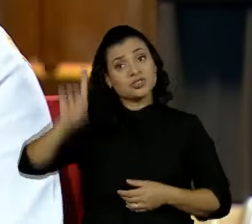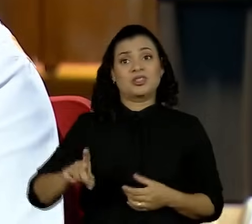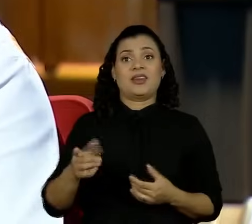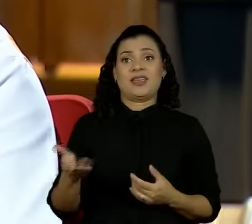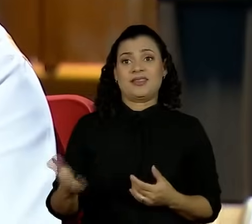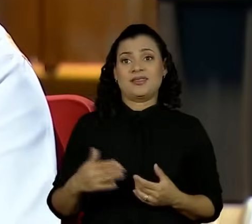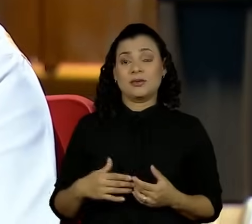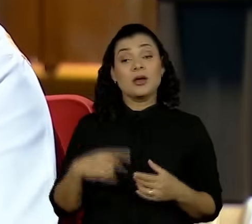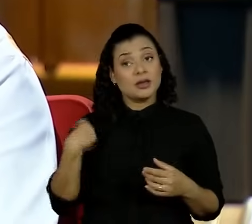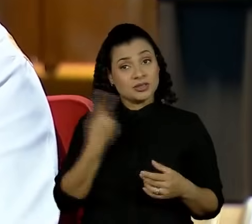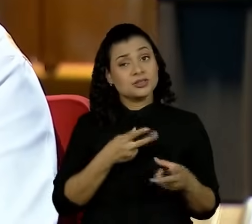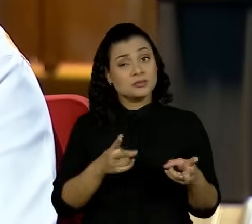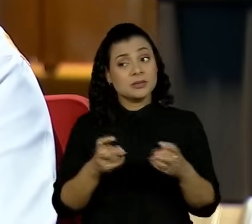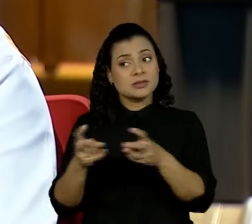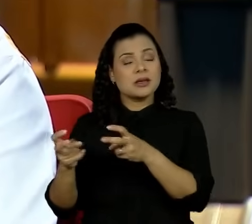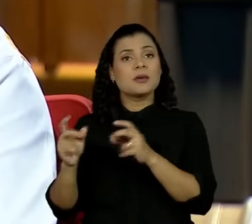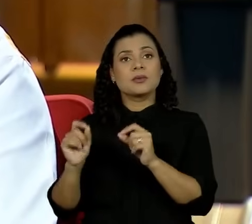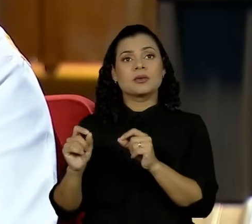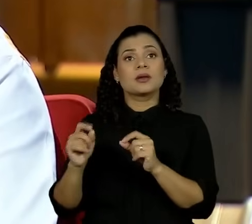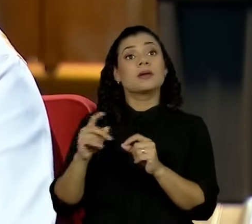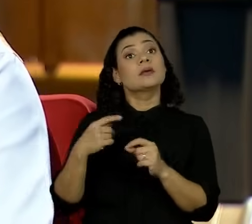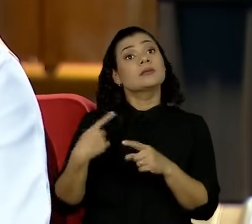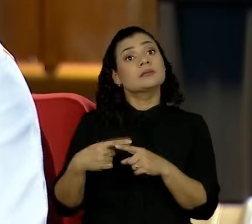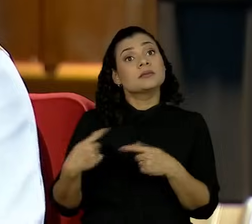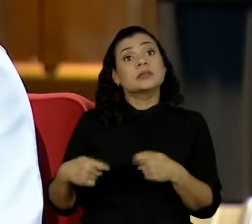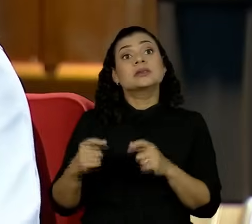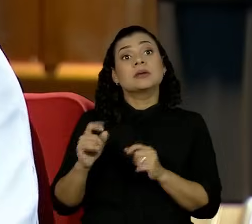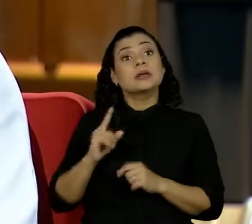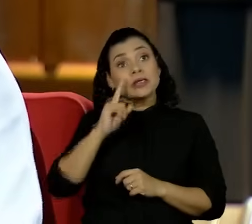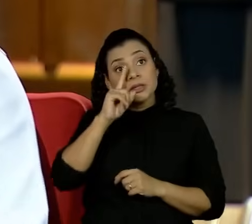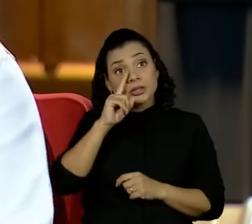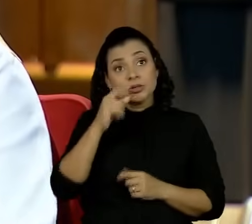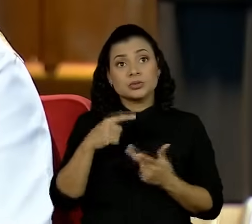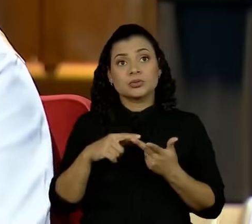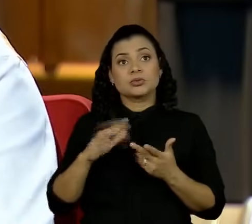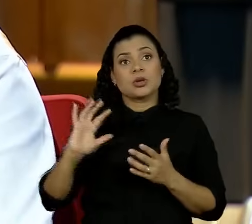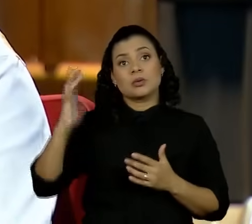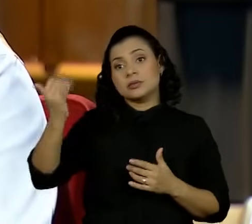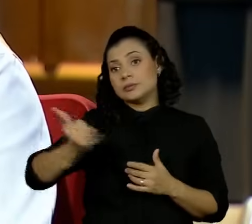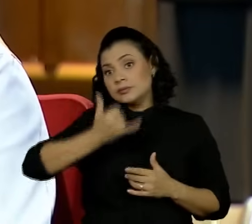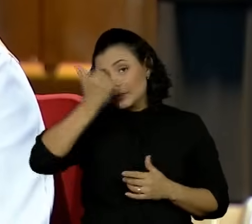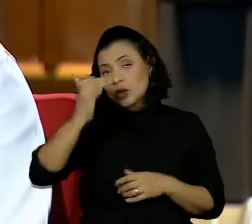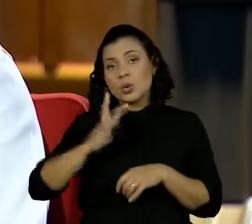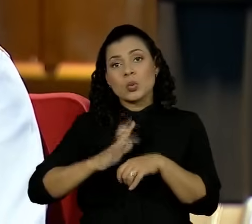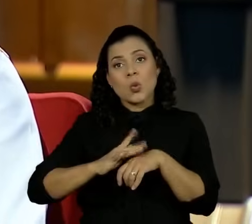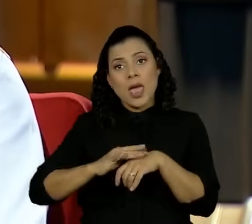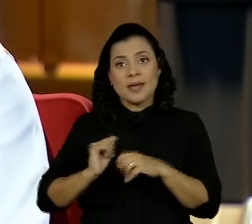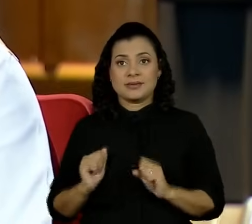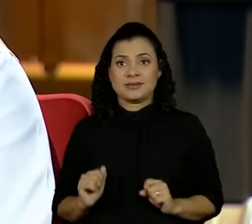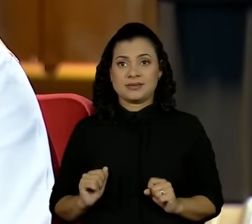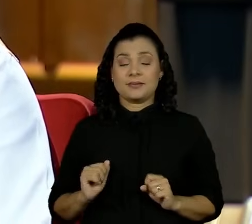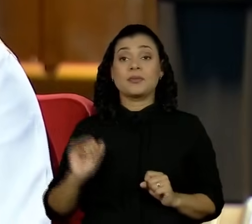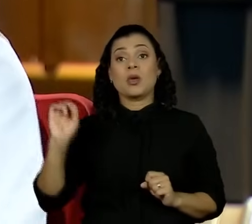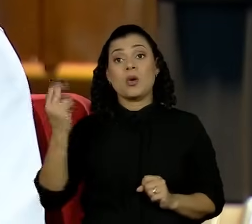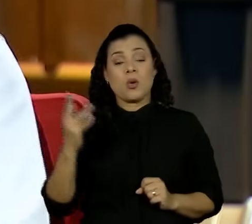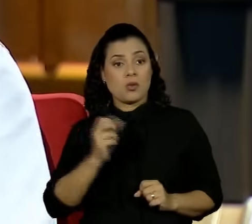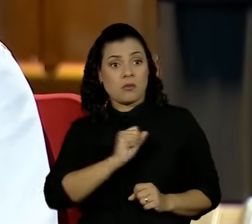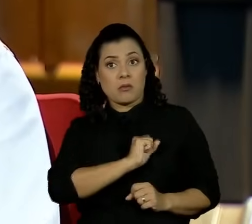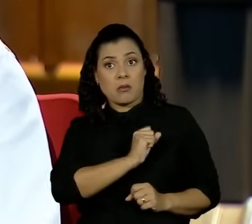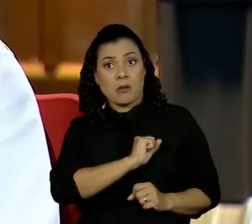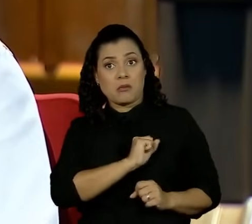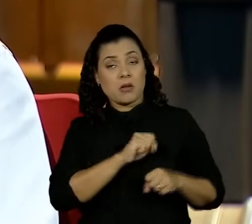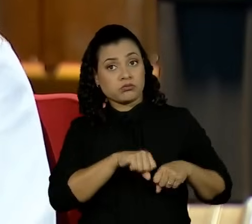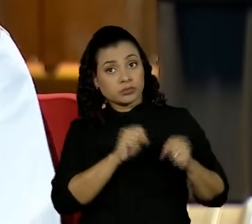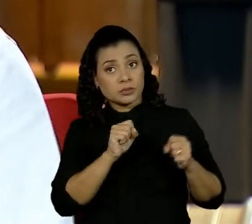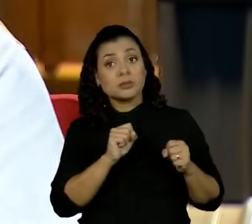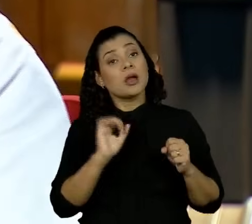isso, as pessoas vão atrás e às vezes o risco de um adoecimento para o Sim. MST, o risco de um infarto, alguma coisa, também